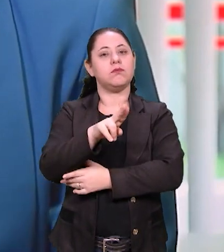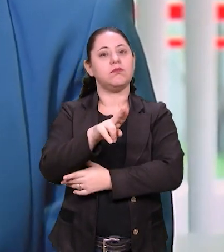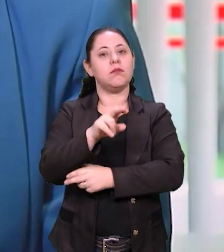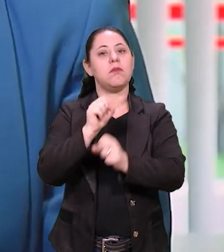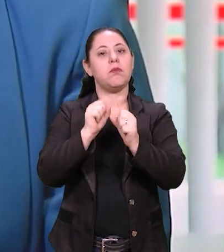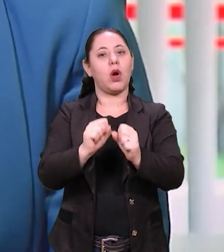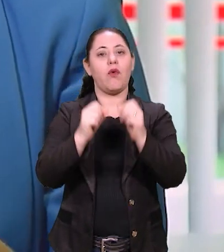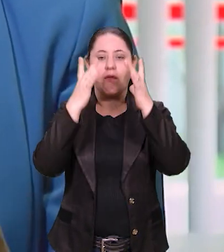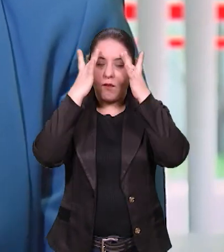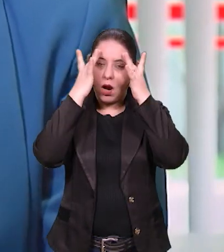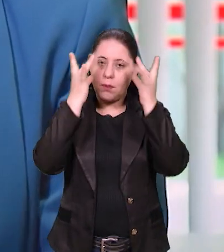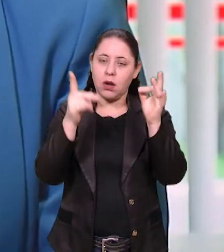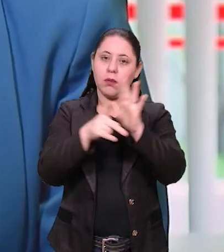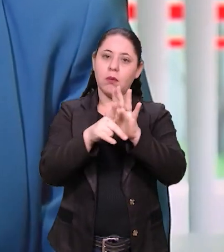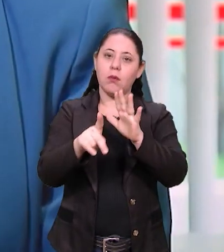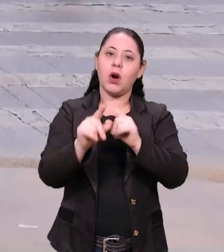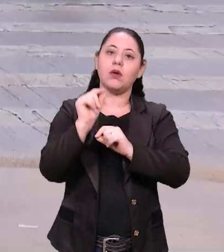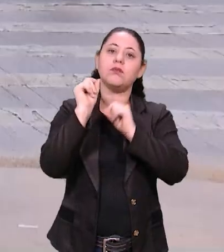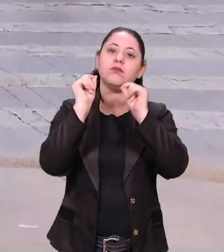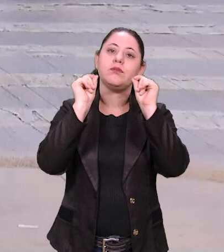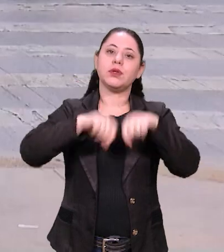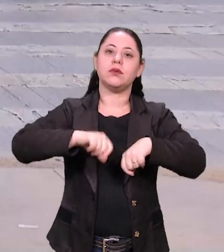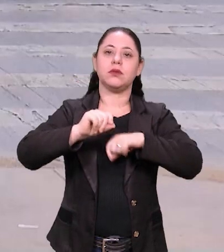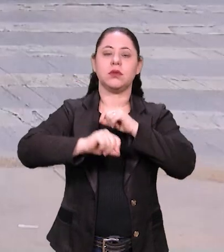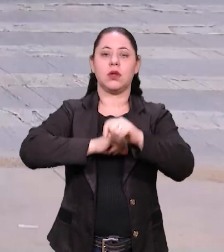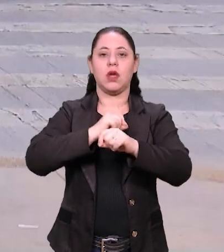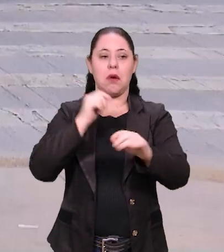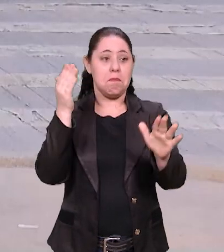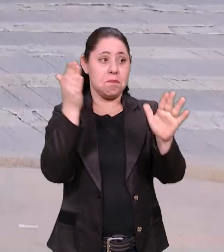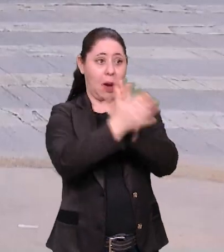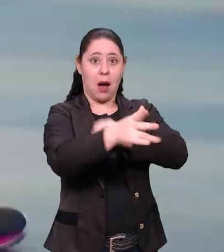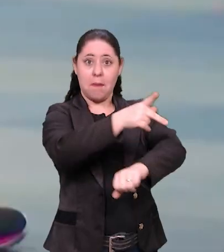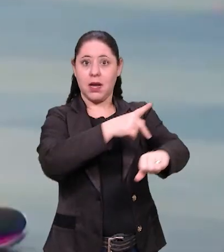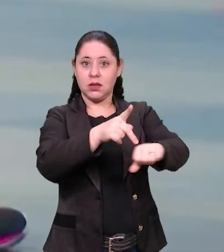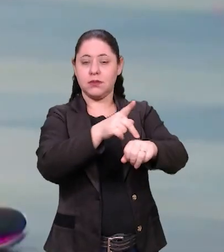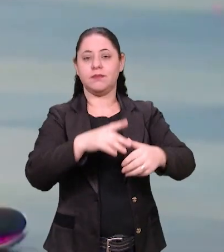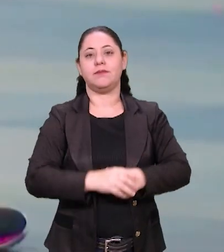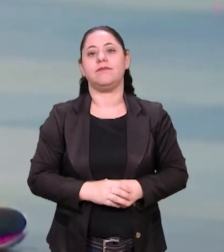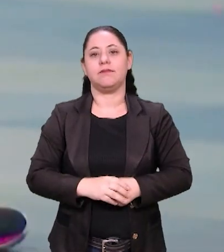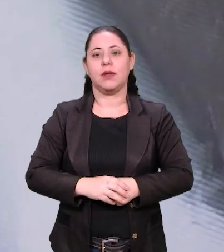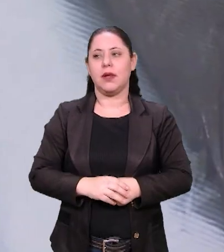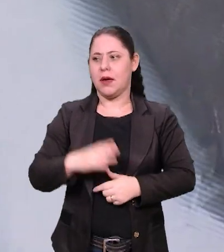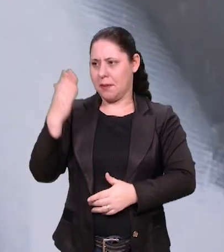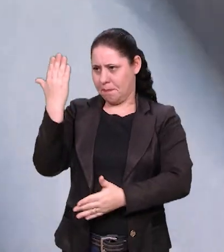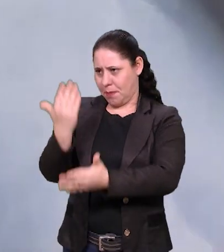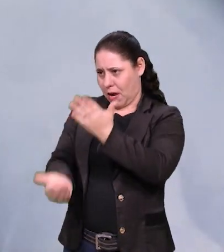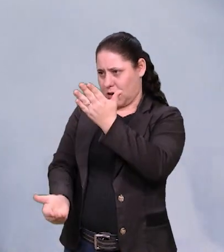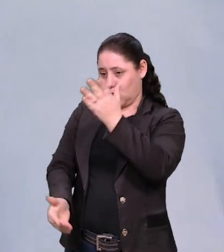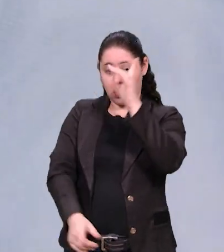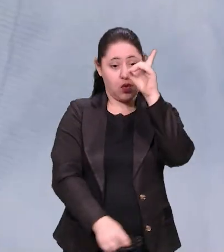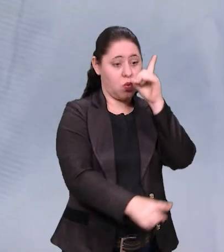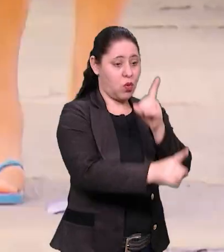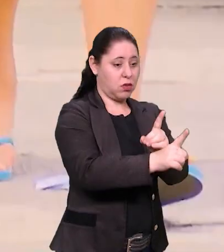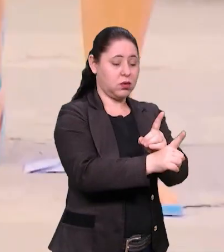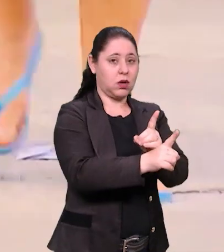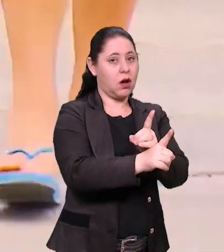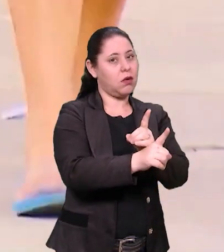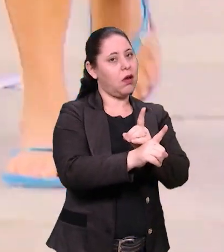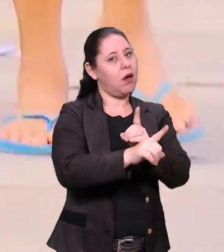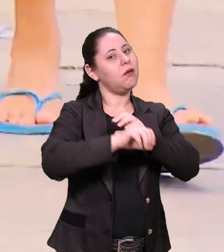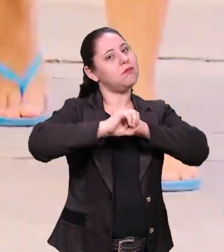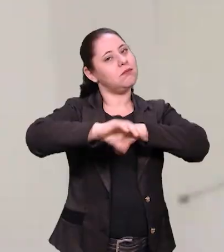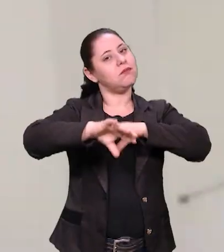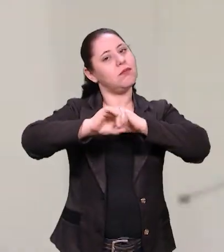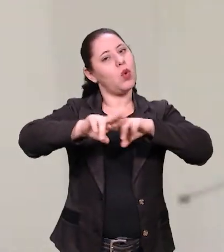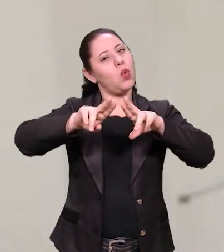uma possível fuga do país. Seja para quem perde ou para quem acha, fica uma lição. A honestidade